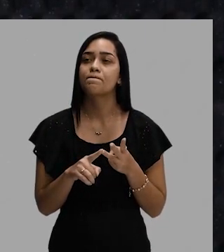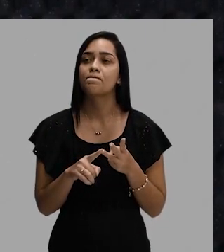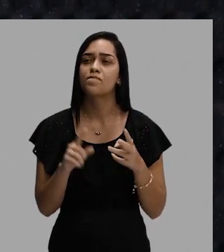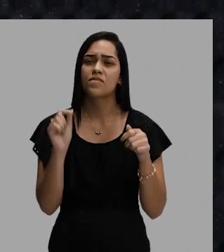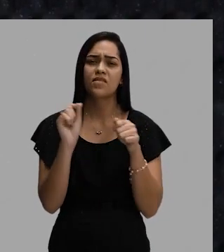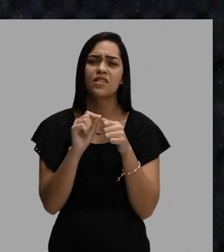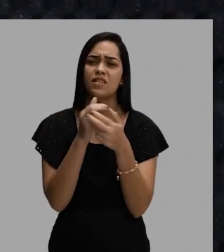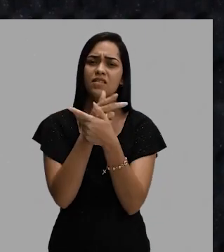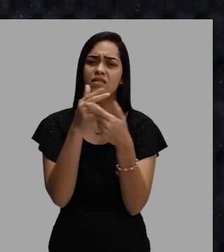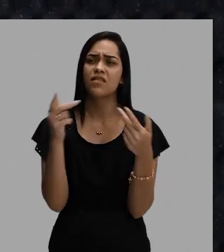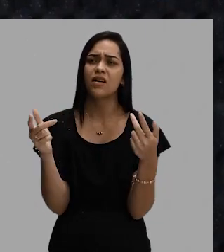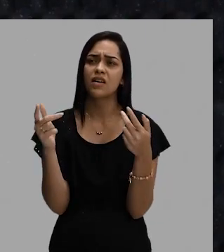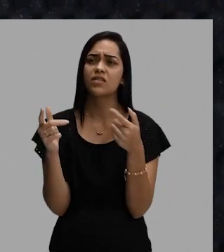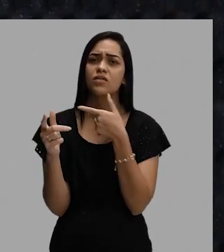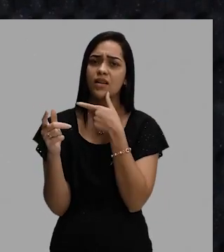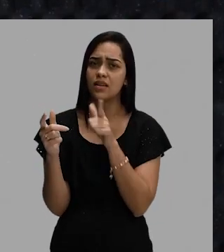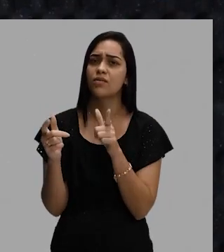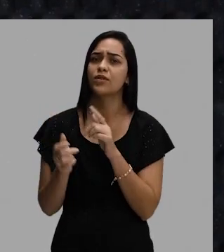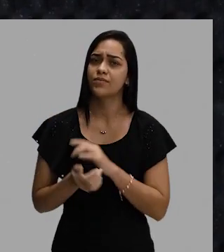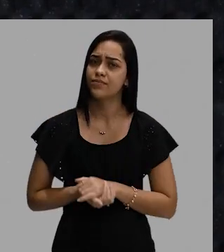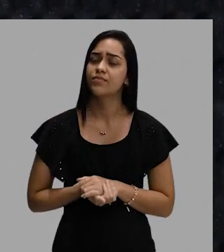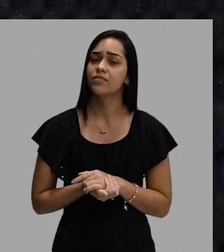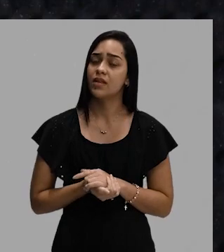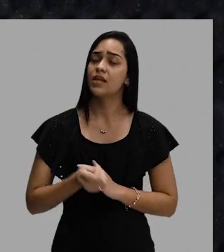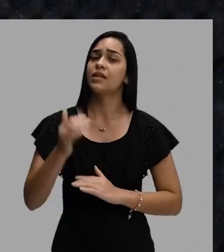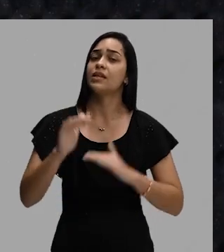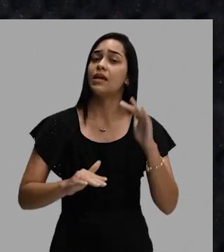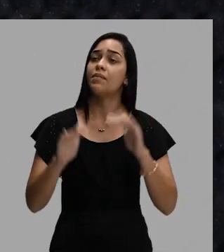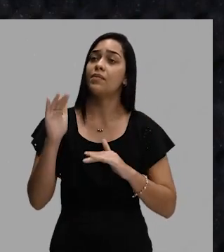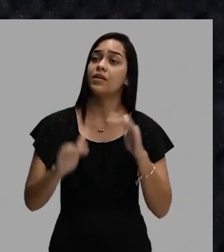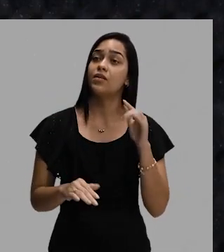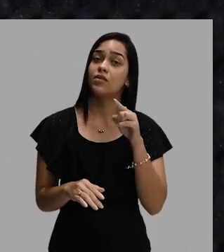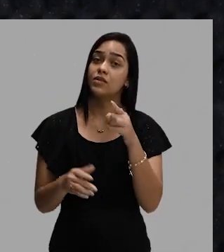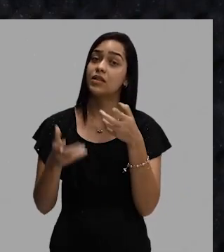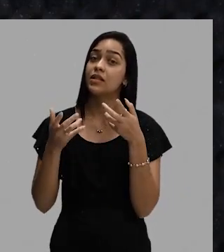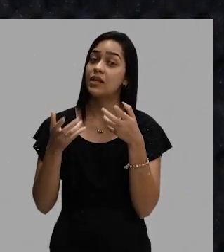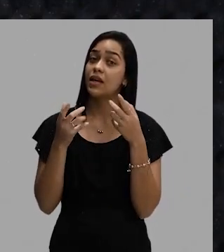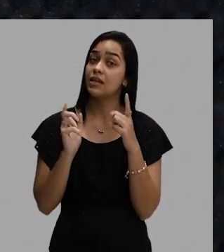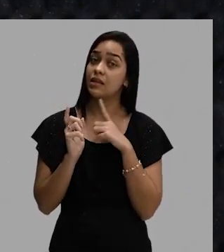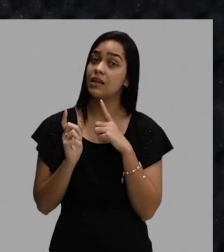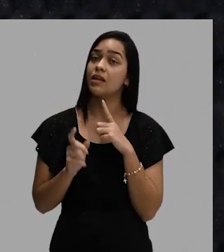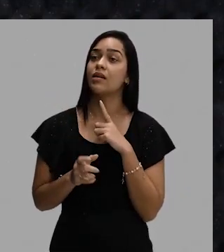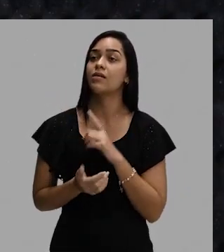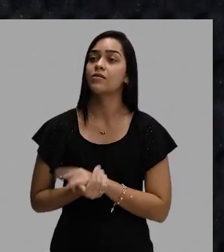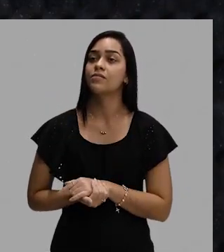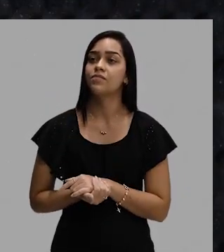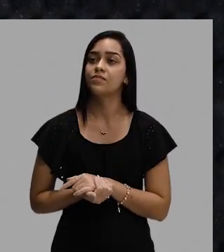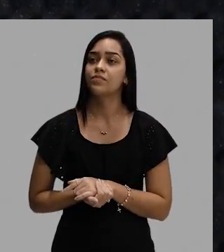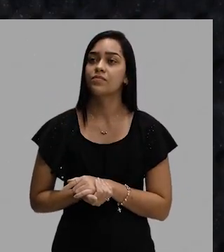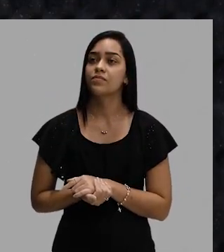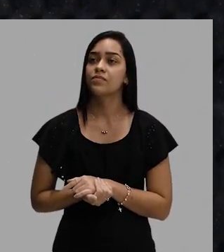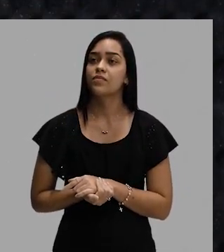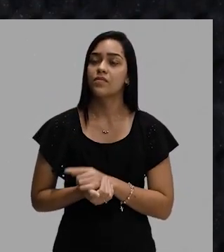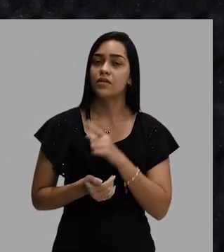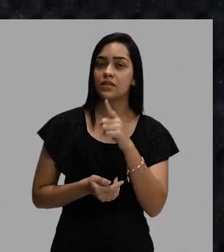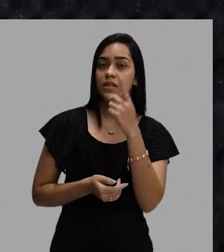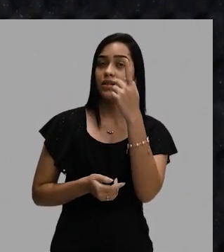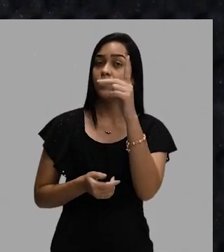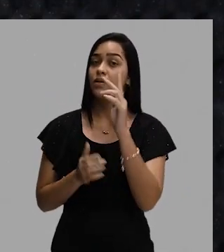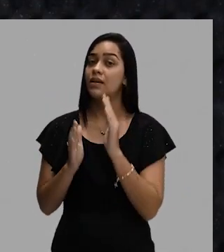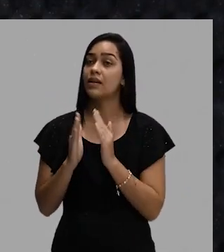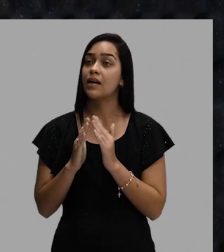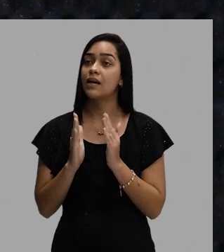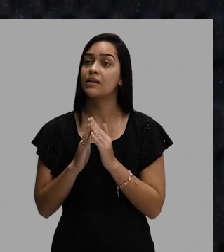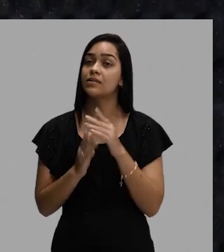fazer uma série de coisas com a língua, gente, dependendo daquilo que você quer obter. Quer ver só? Você aí que está em